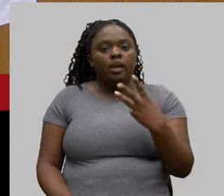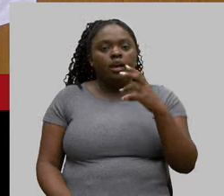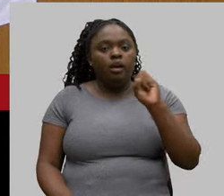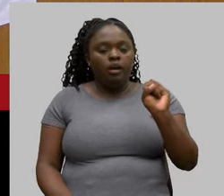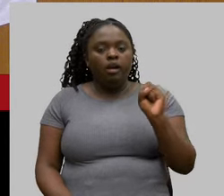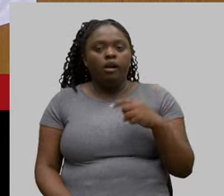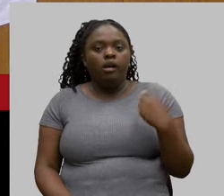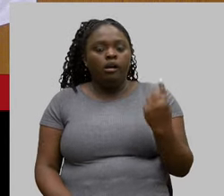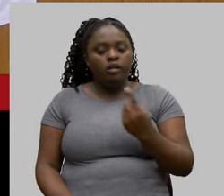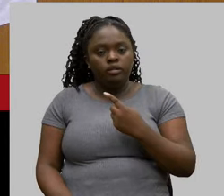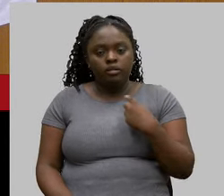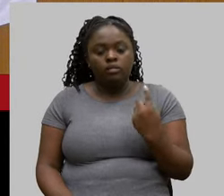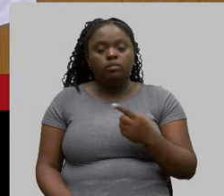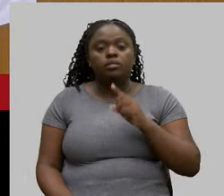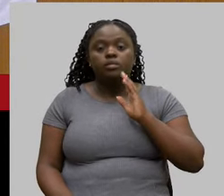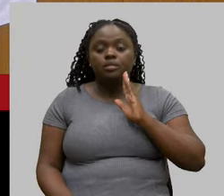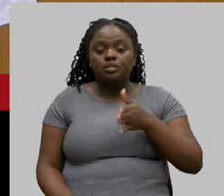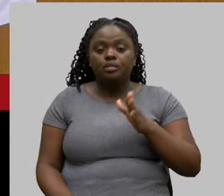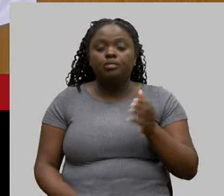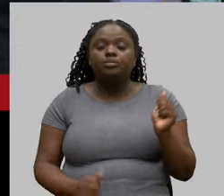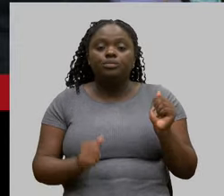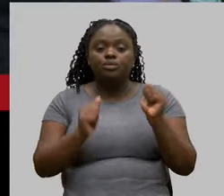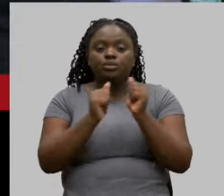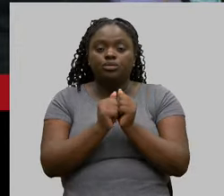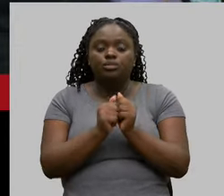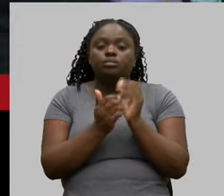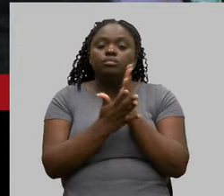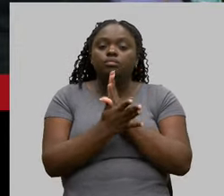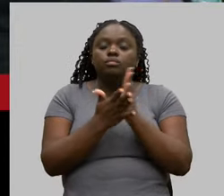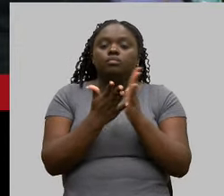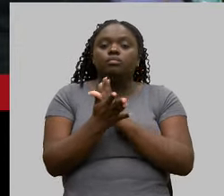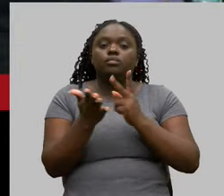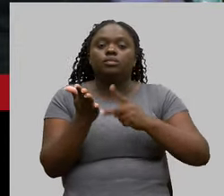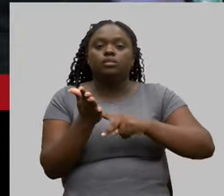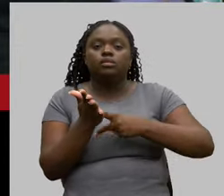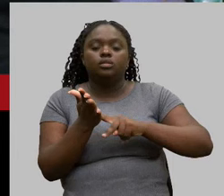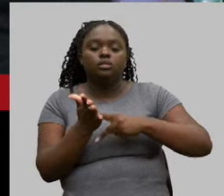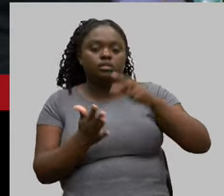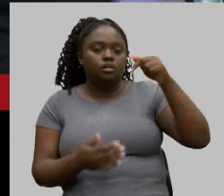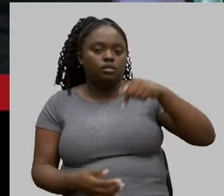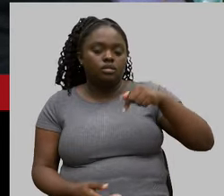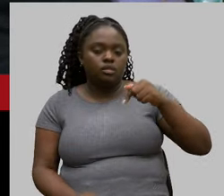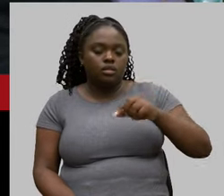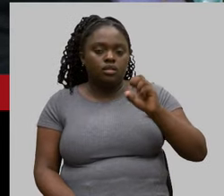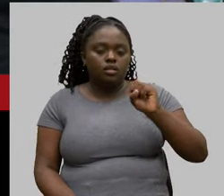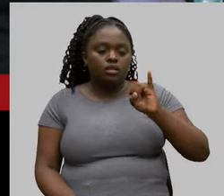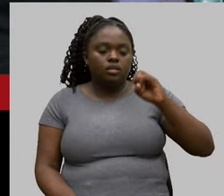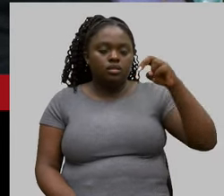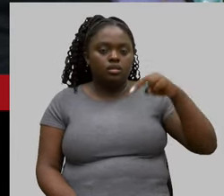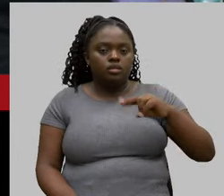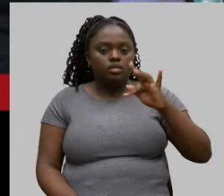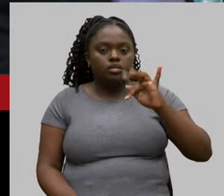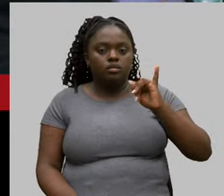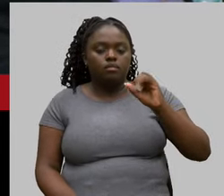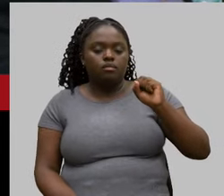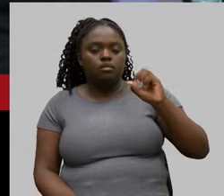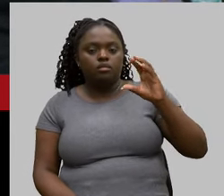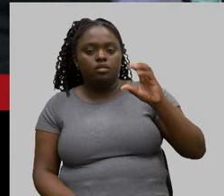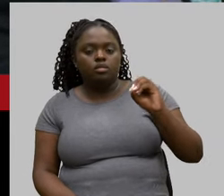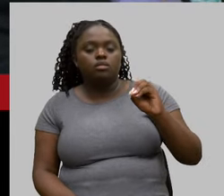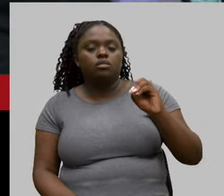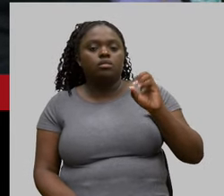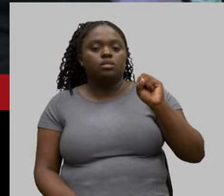nós nós estamos juntamente com alguns sindicatos aqui o sinisco eh o sim de rede o sim